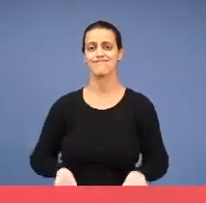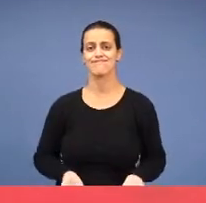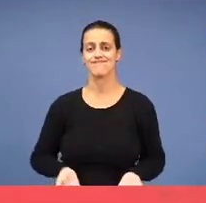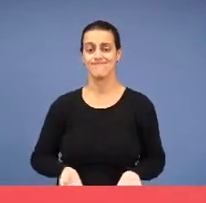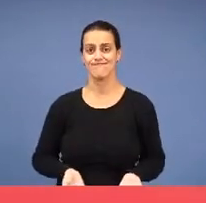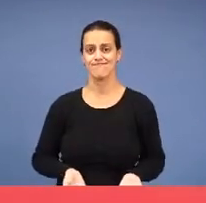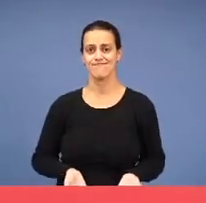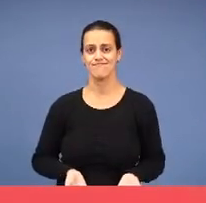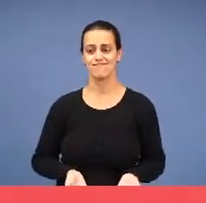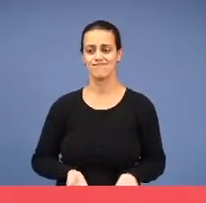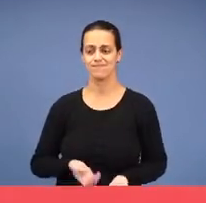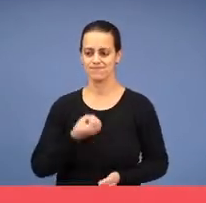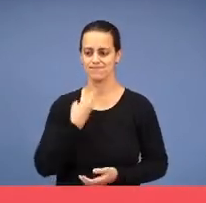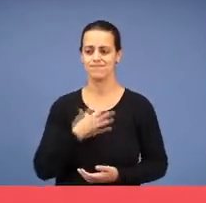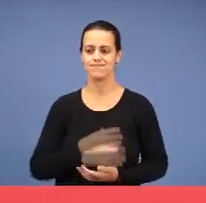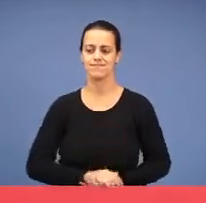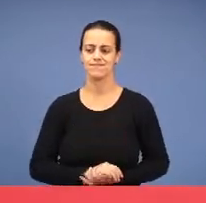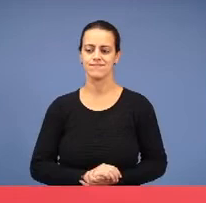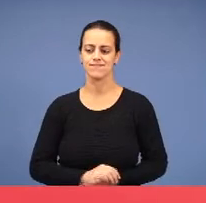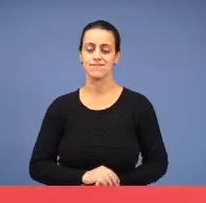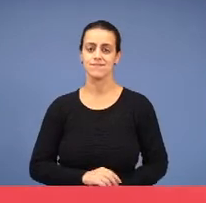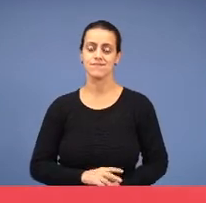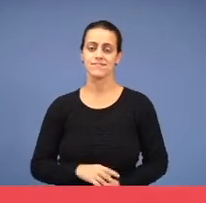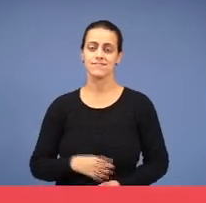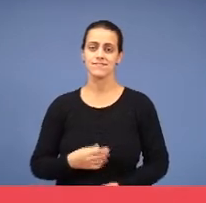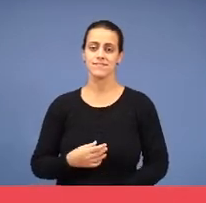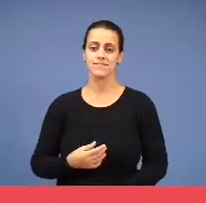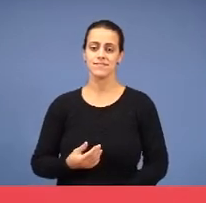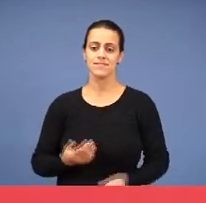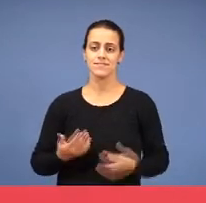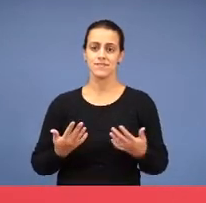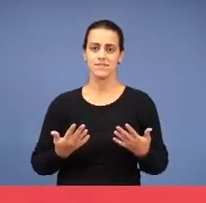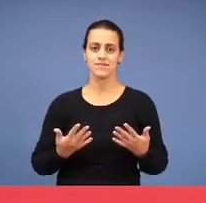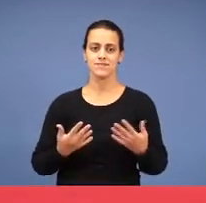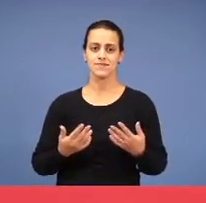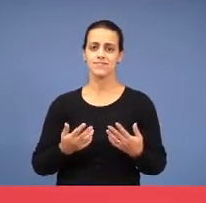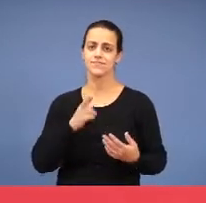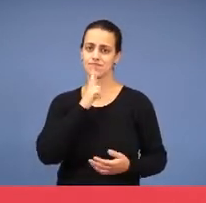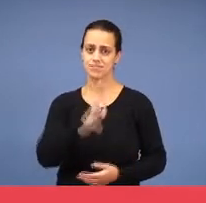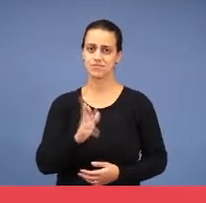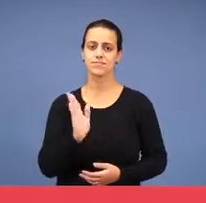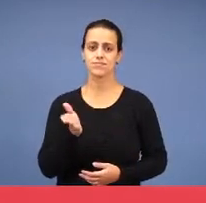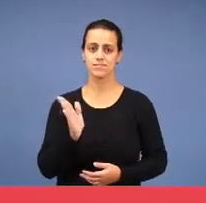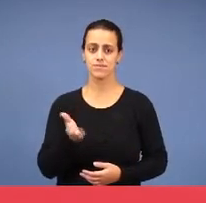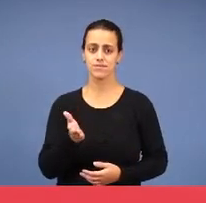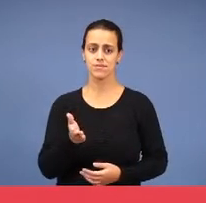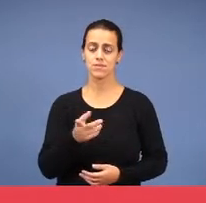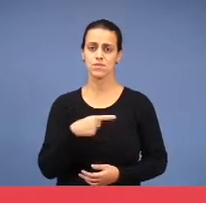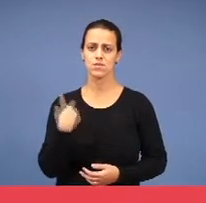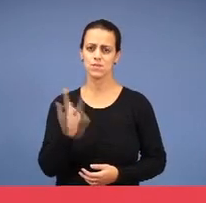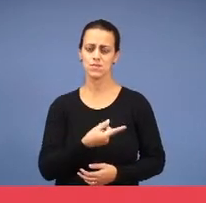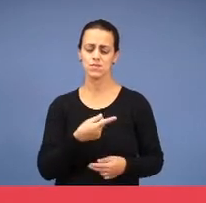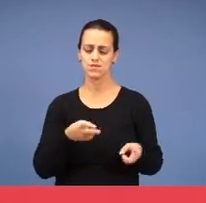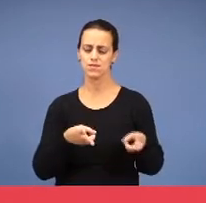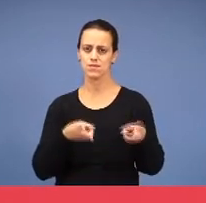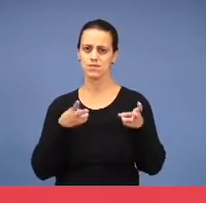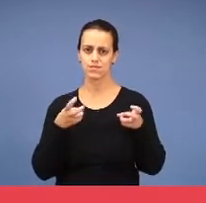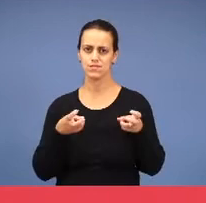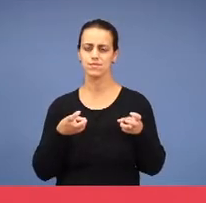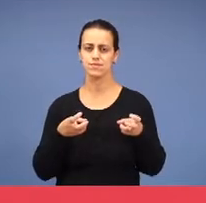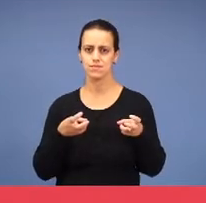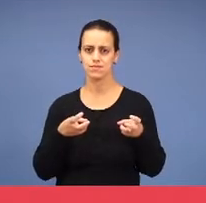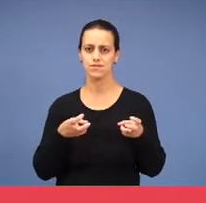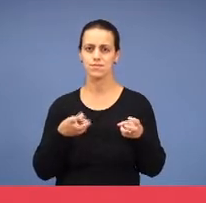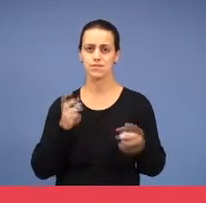Muito bom. Então, a resposta, a primeira resposta está ali. Mas o que nós estamos vendo, então,